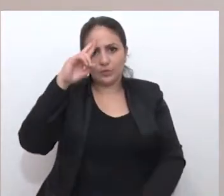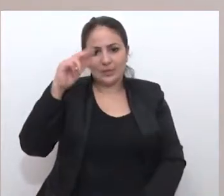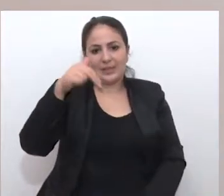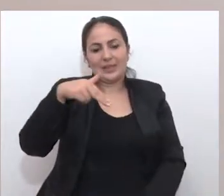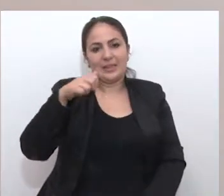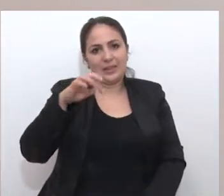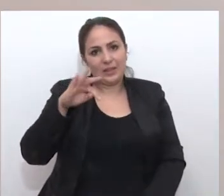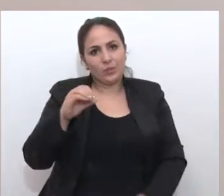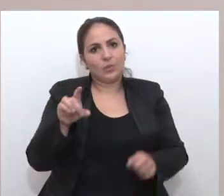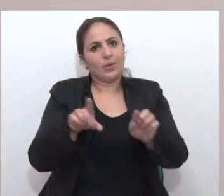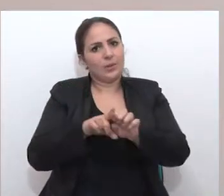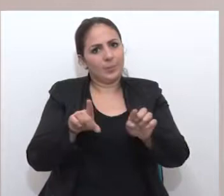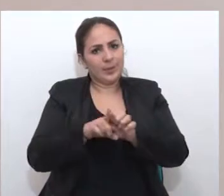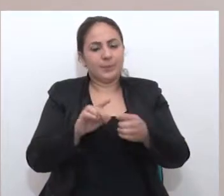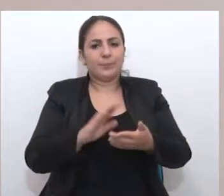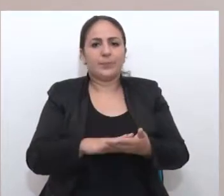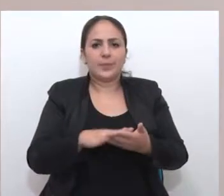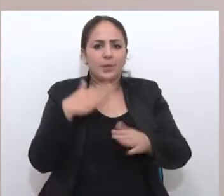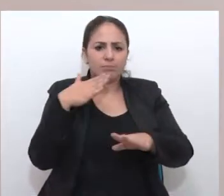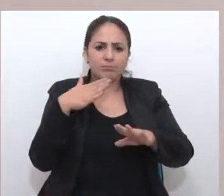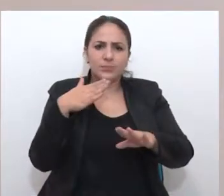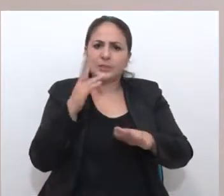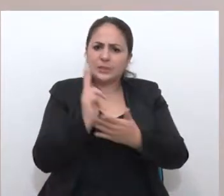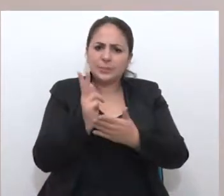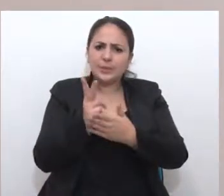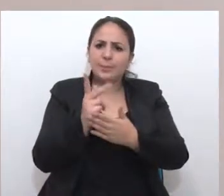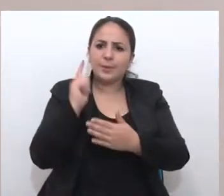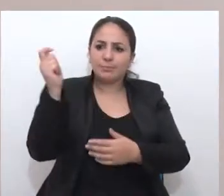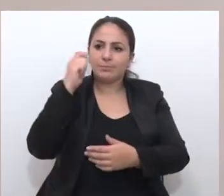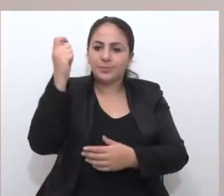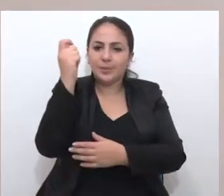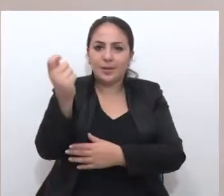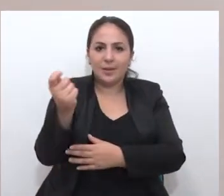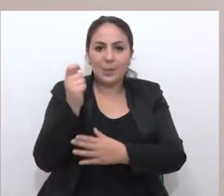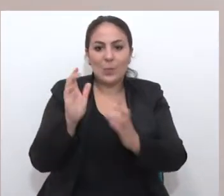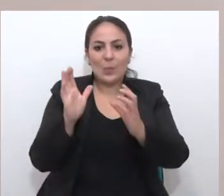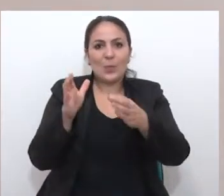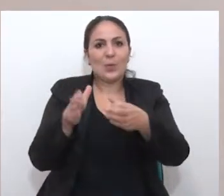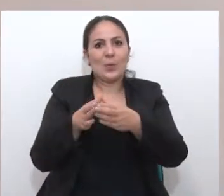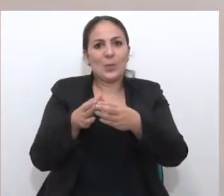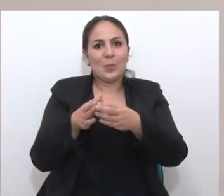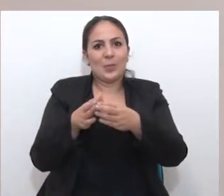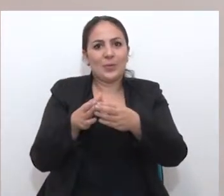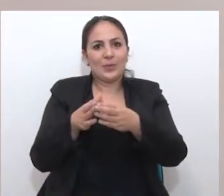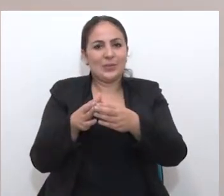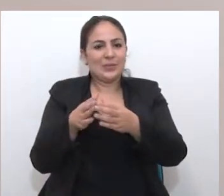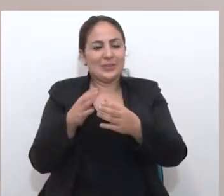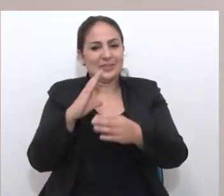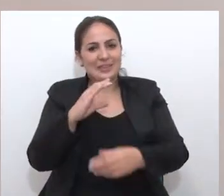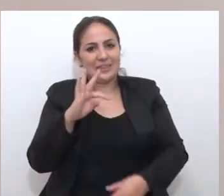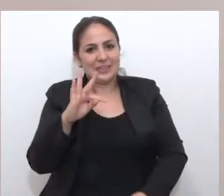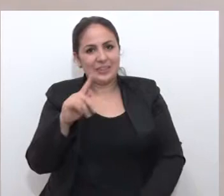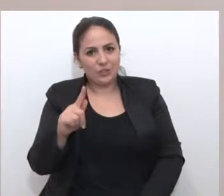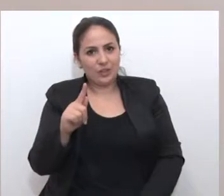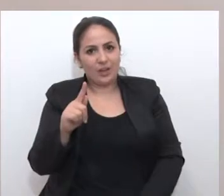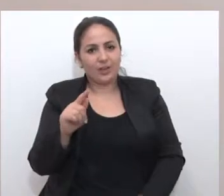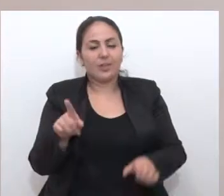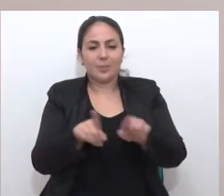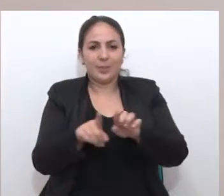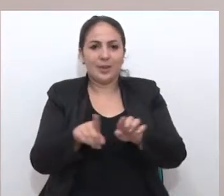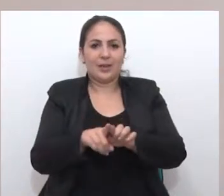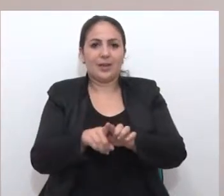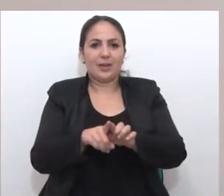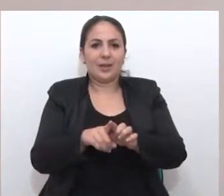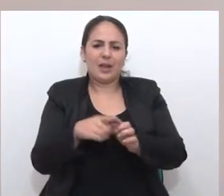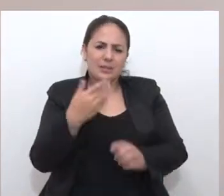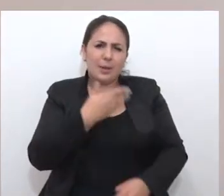né? Então ele laçava até num quadro filiado ao CTG também, que é o quadro Brinquedo de Amigo, até poucos dias atrás,